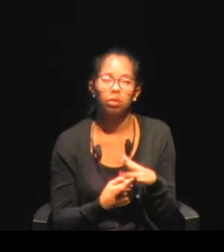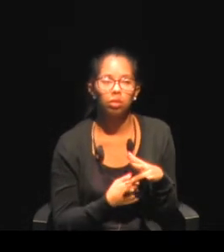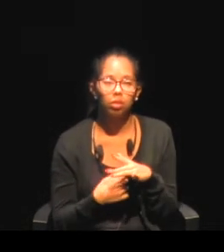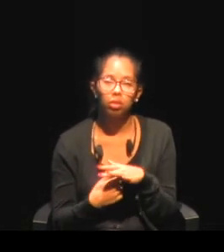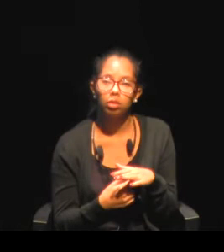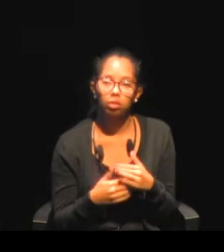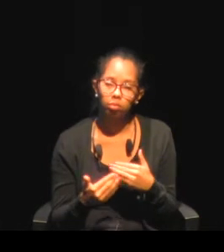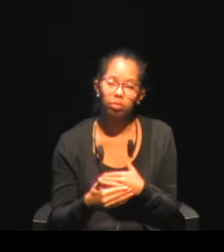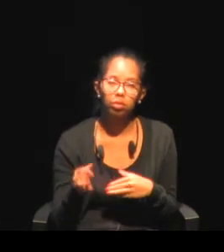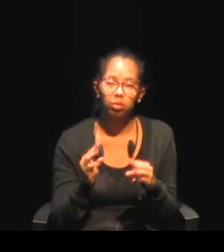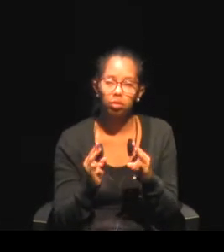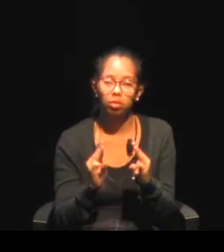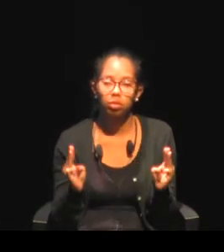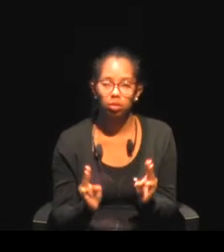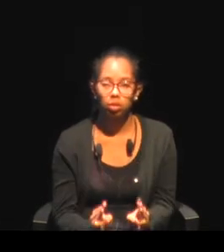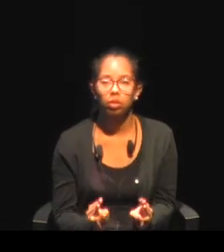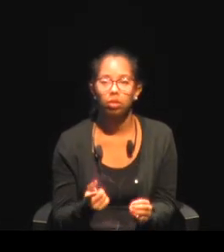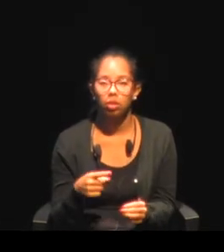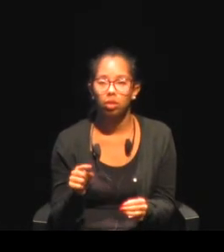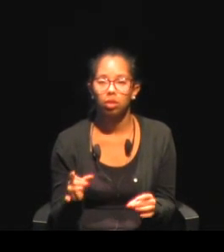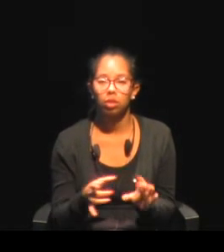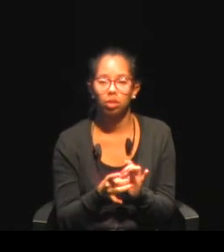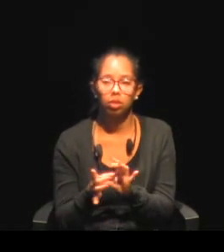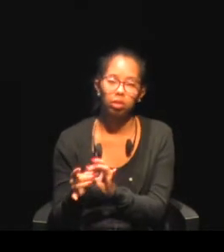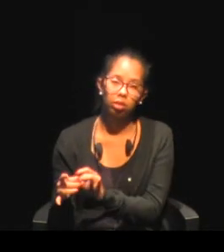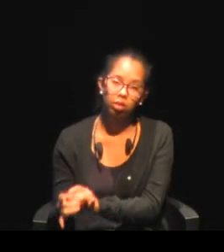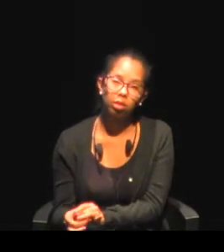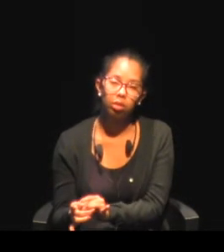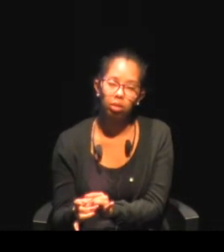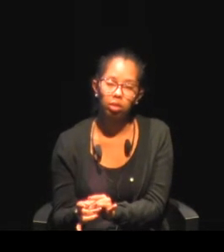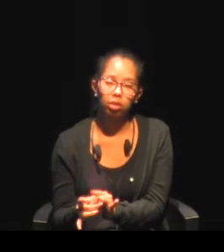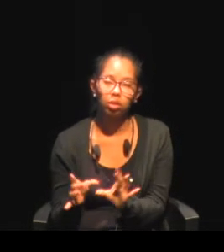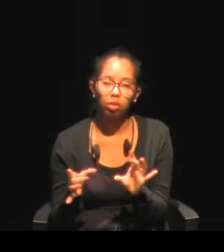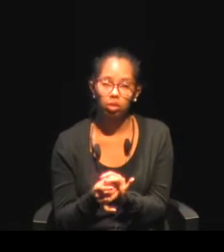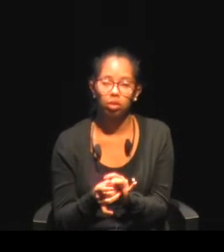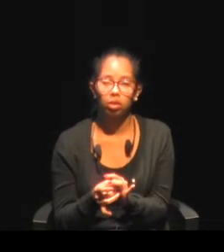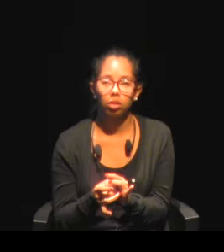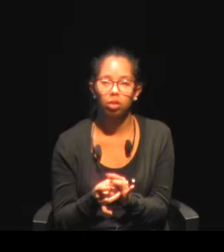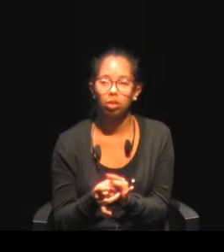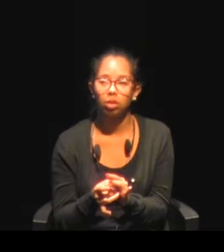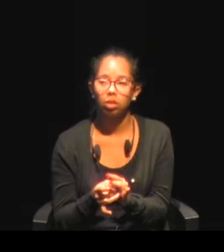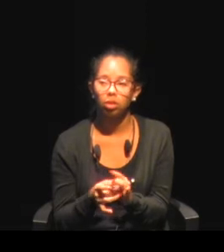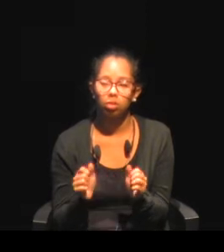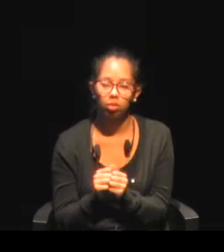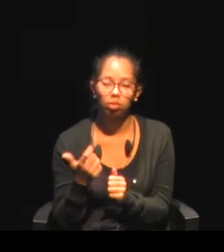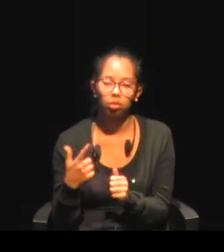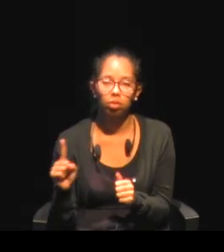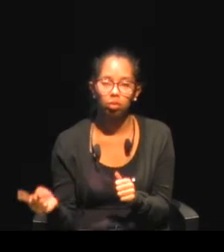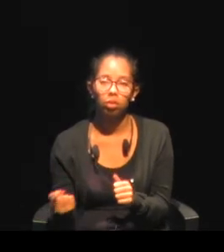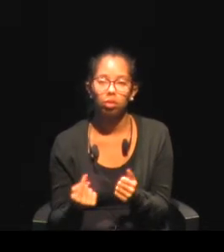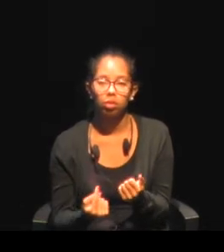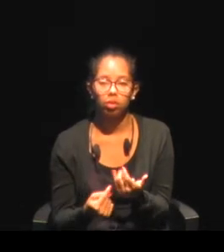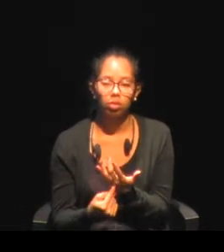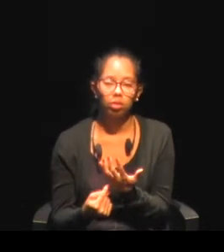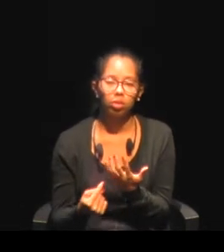jardim, que é uma extensão do museu, é um jardim museográfico. Esse jardim se conecta com o jardim, aquele